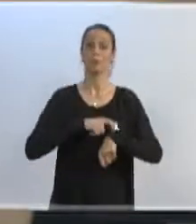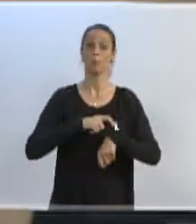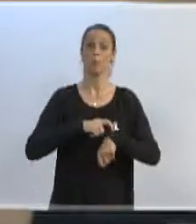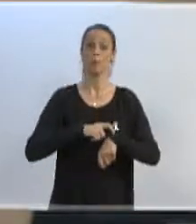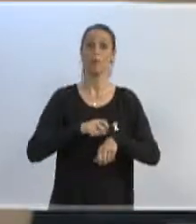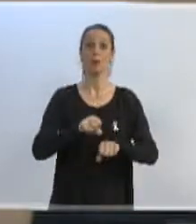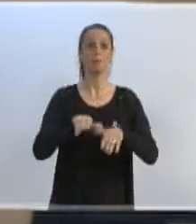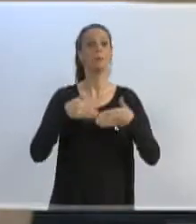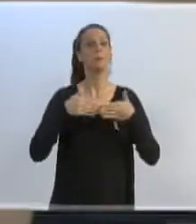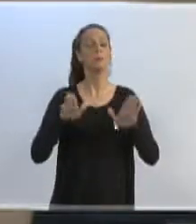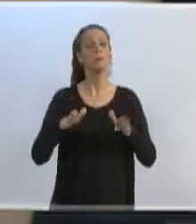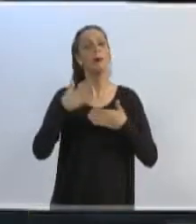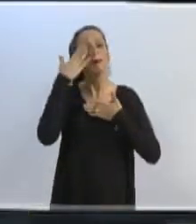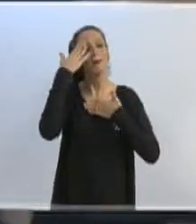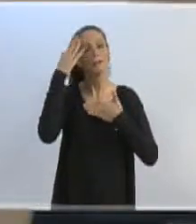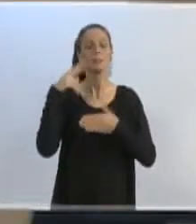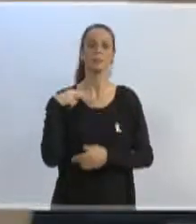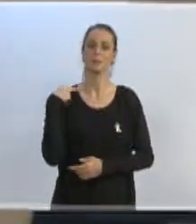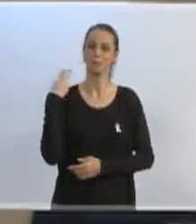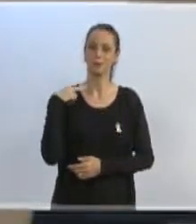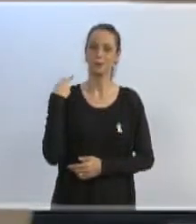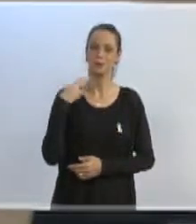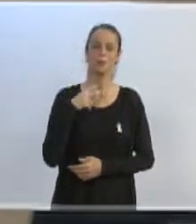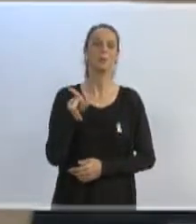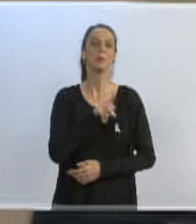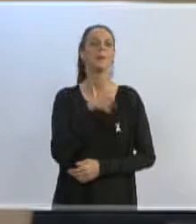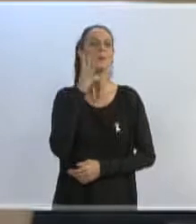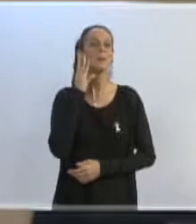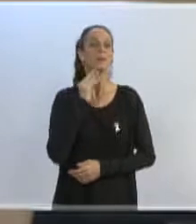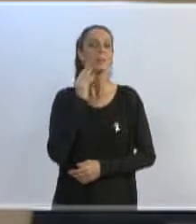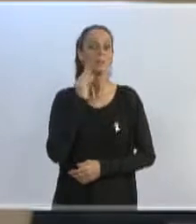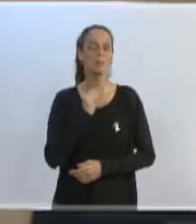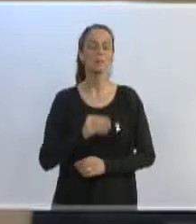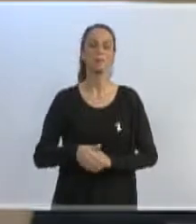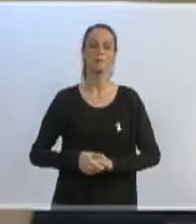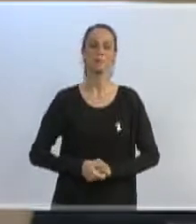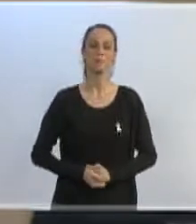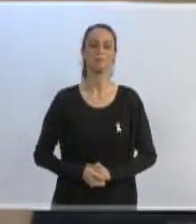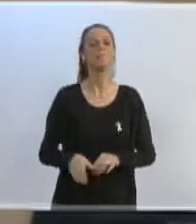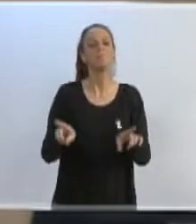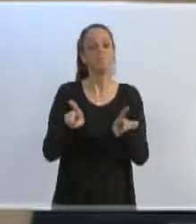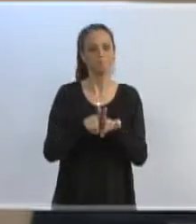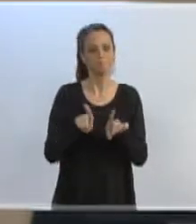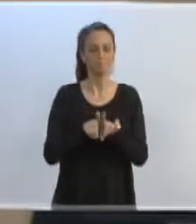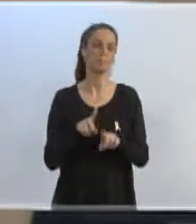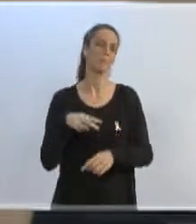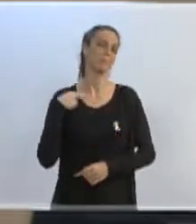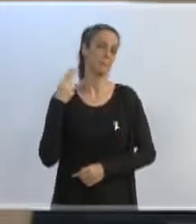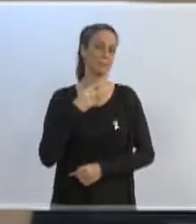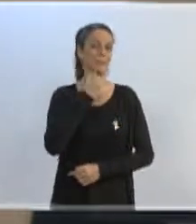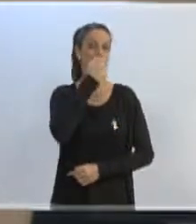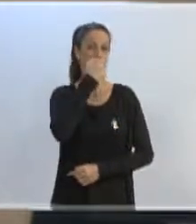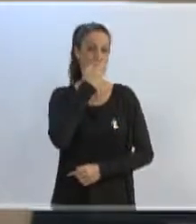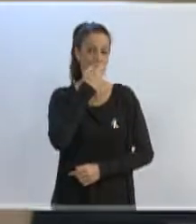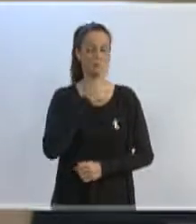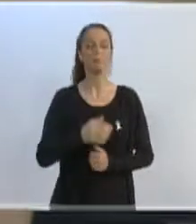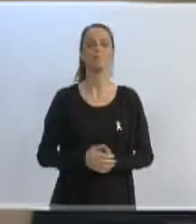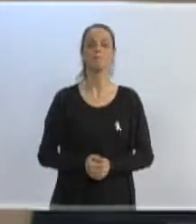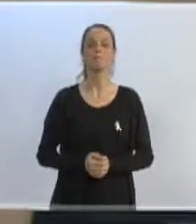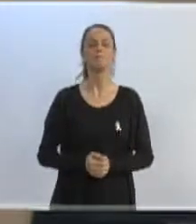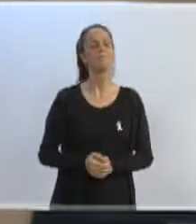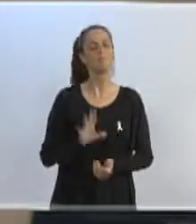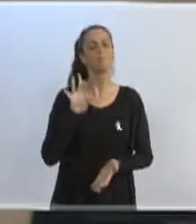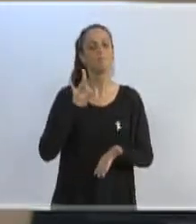audiência pública, agradecer aos vereadores, professor Gilson e o vereador Becker, e